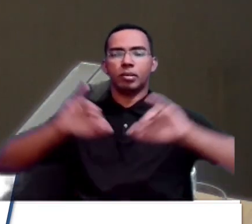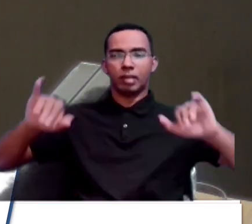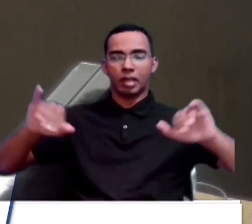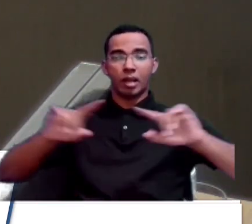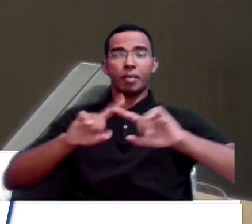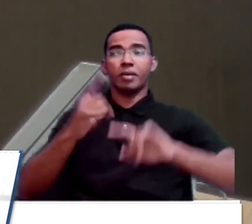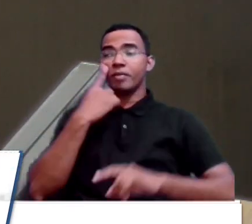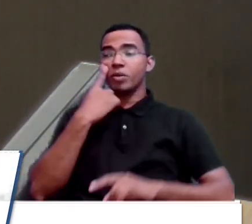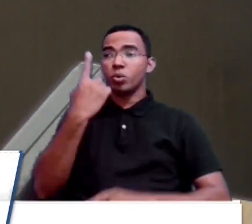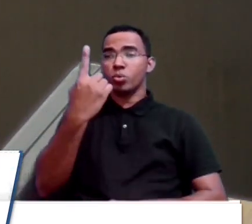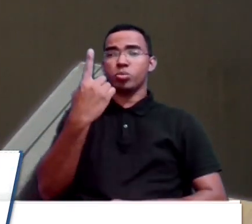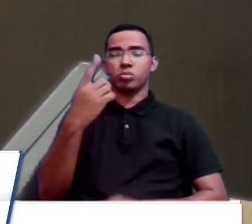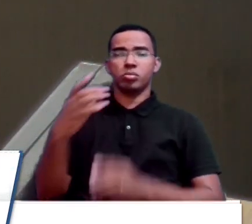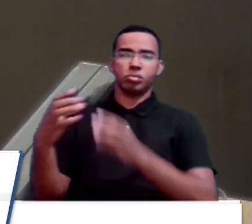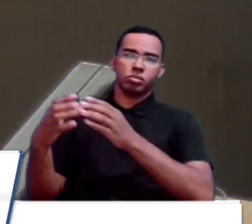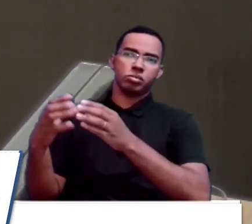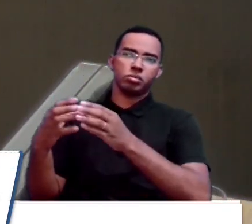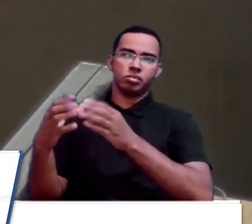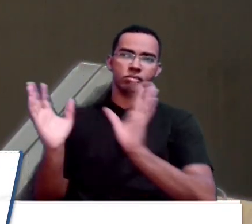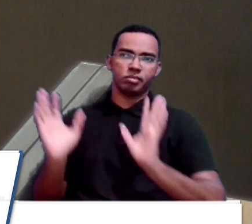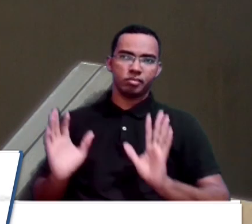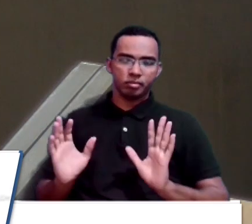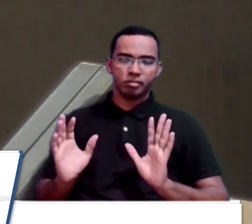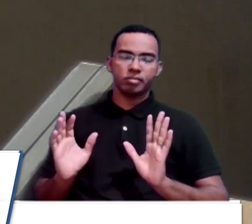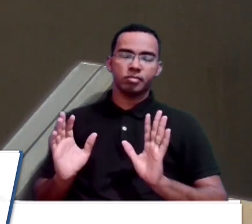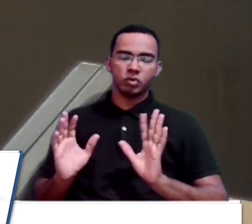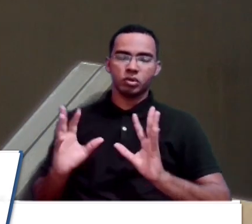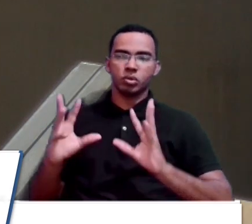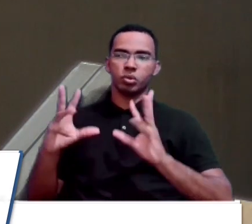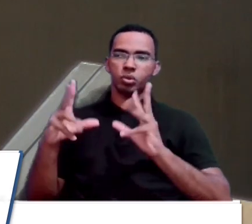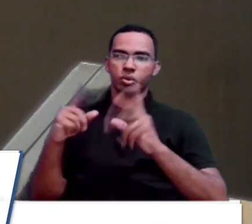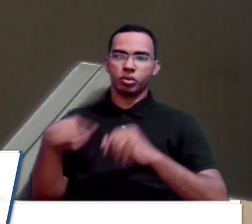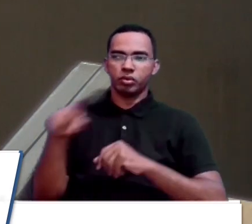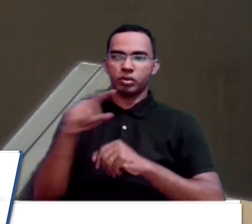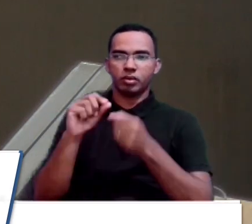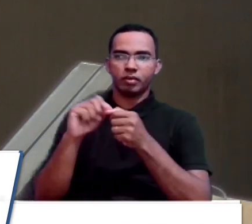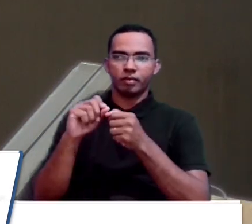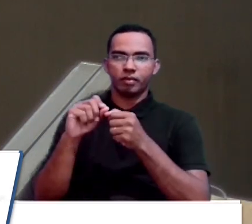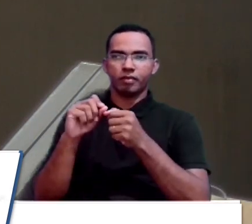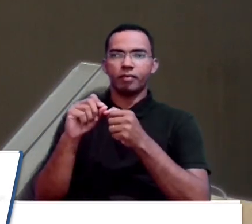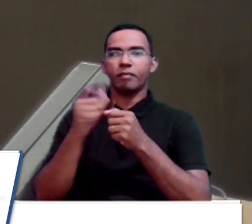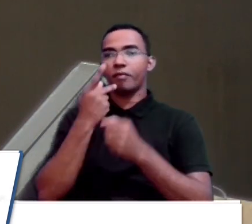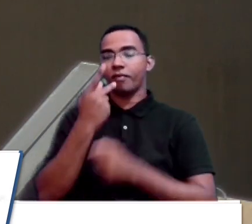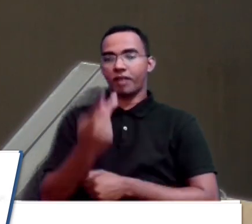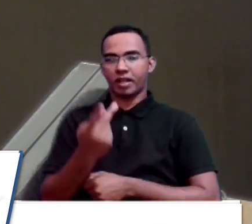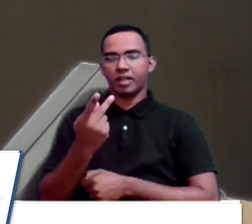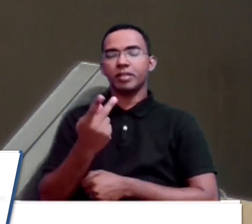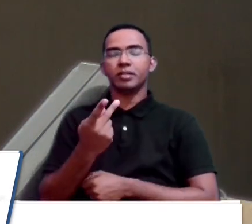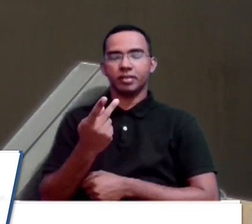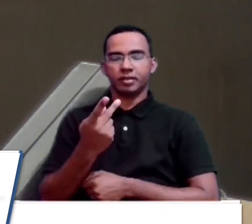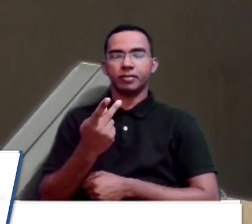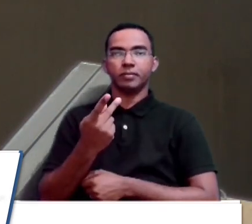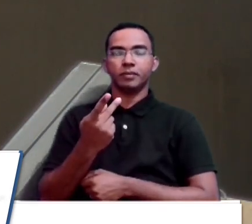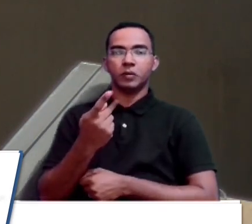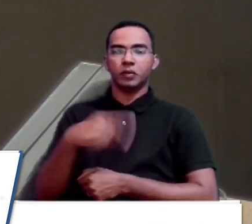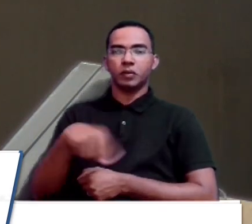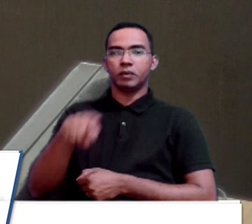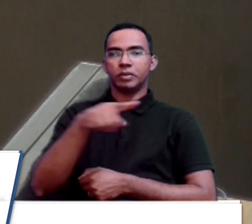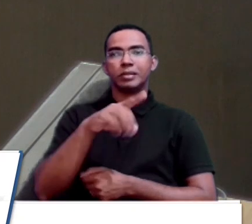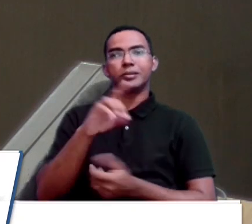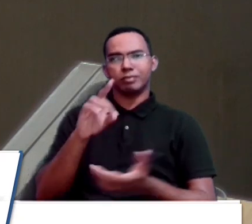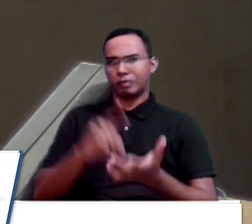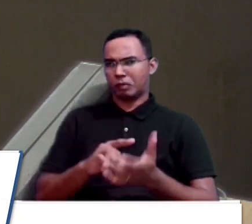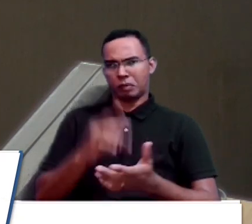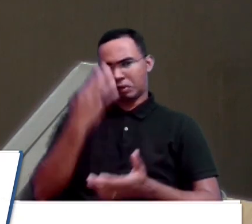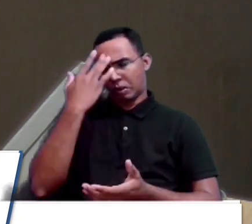só um lado, né? Sim. E tudo isso que você está falando aqui, você realmente não está